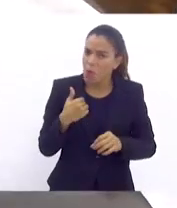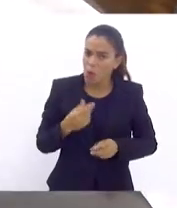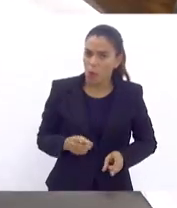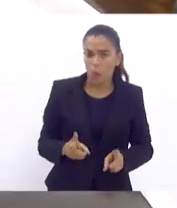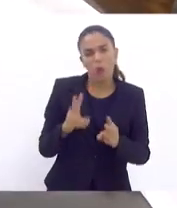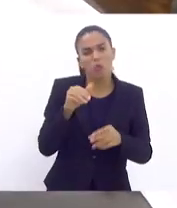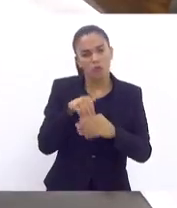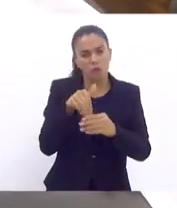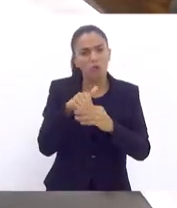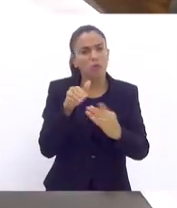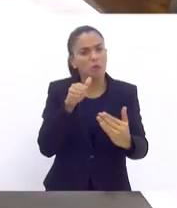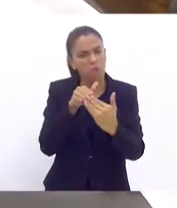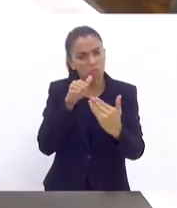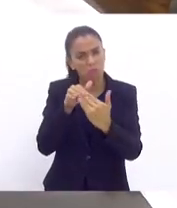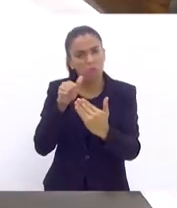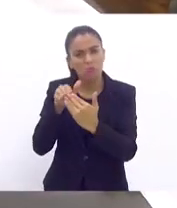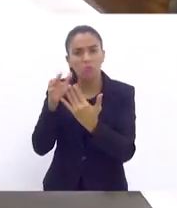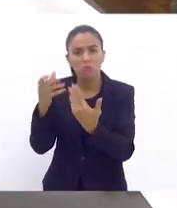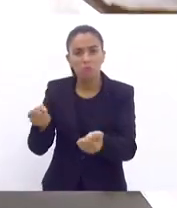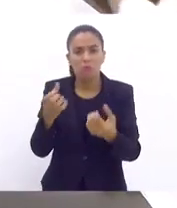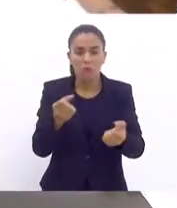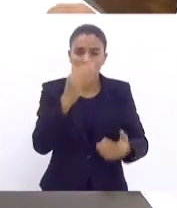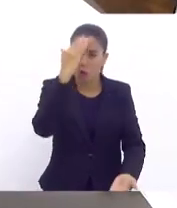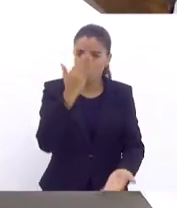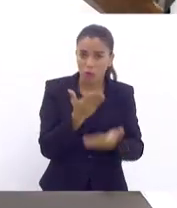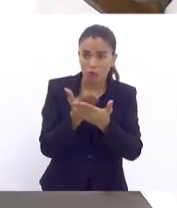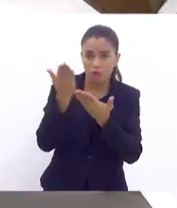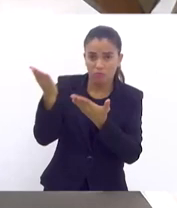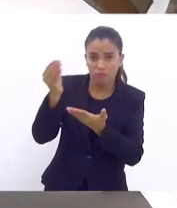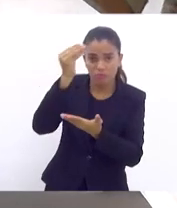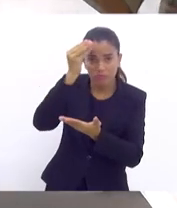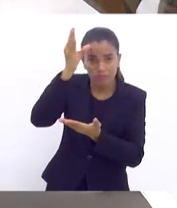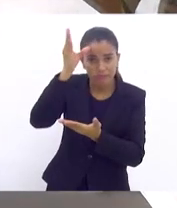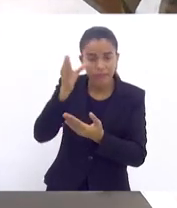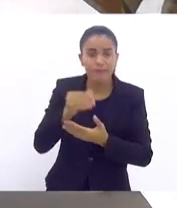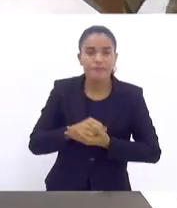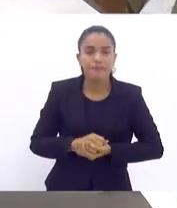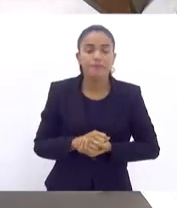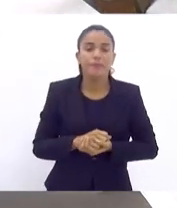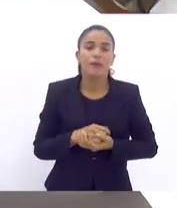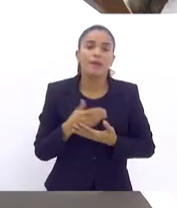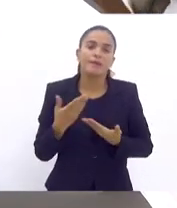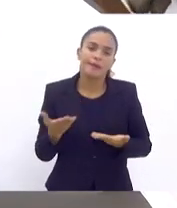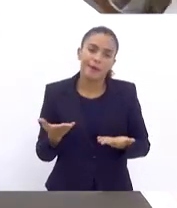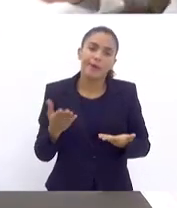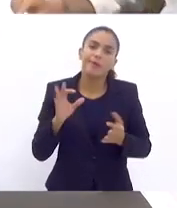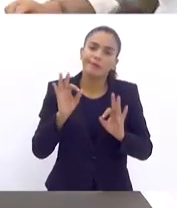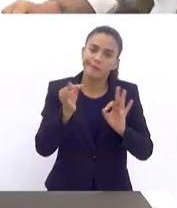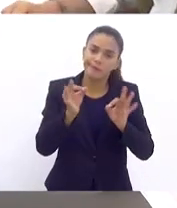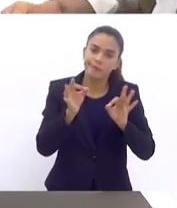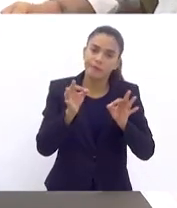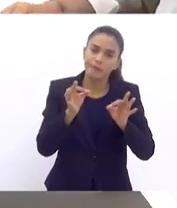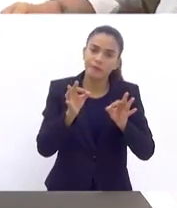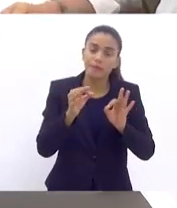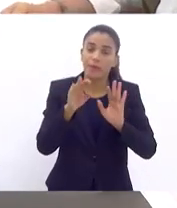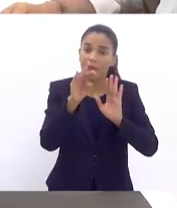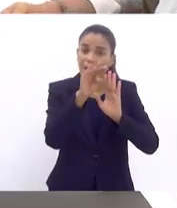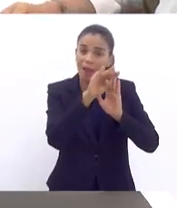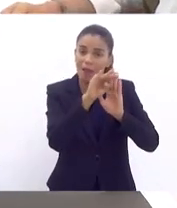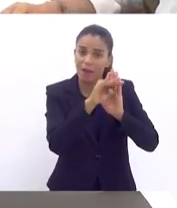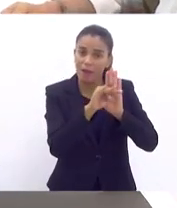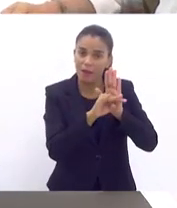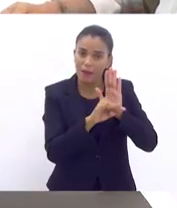continuo votando favorável em confiança ao seu conhecimento que a gente tem feito isso mas Além disso os a pauta